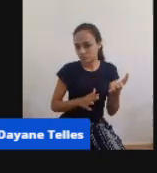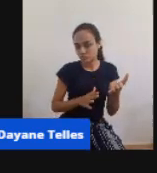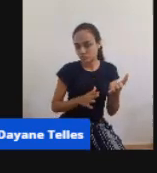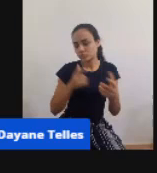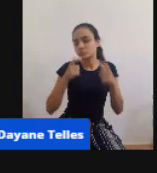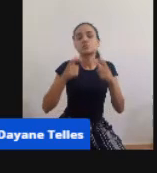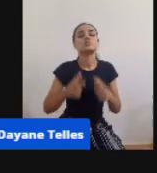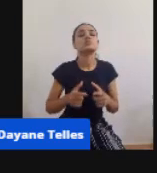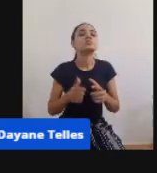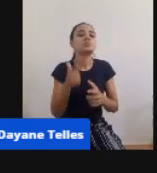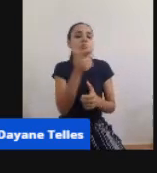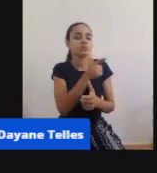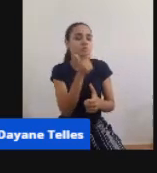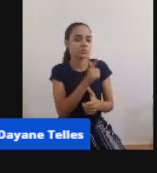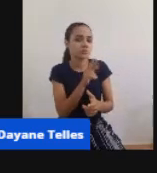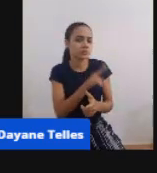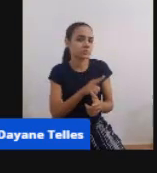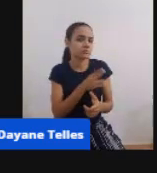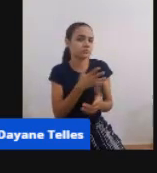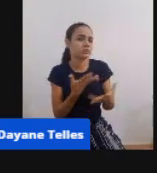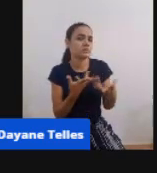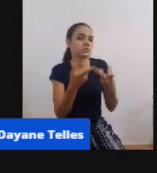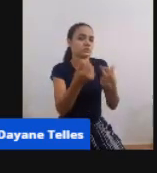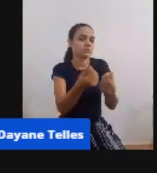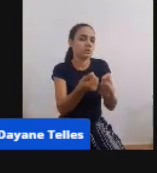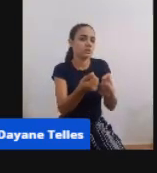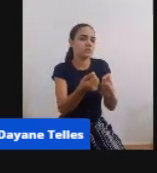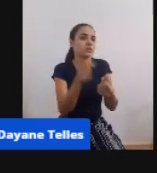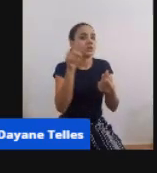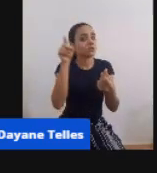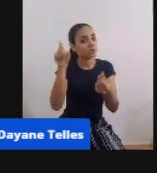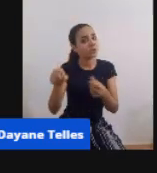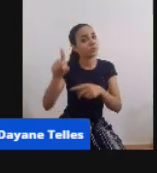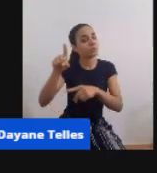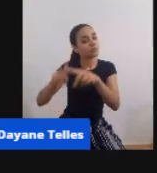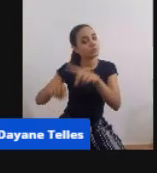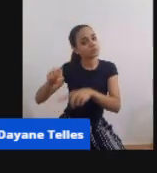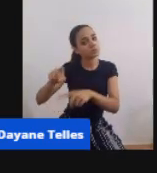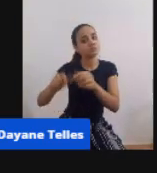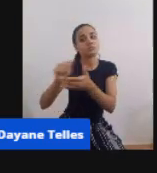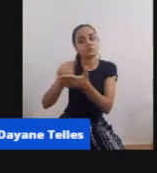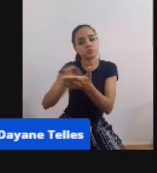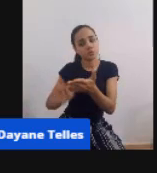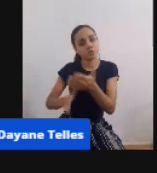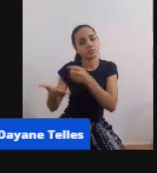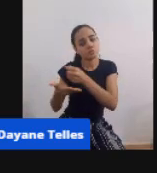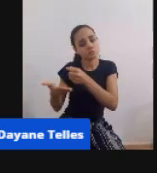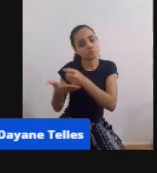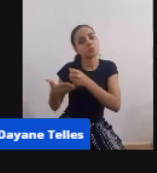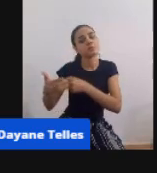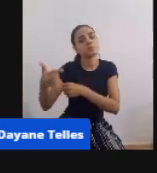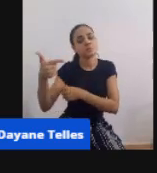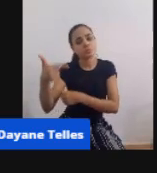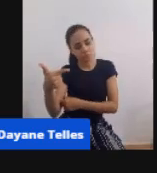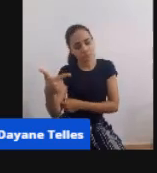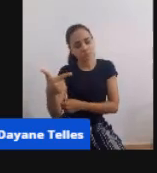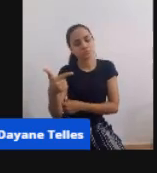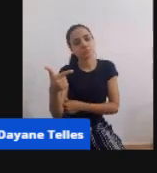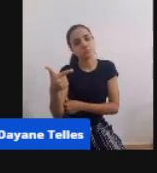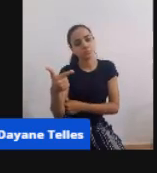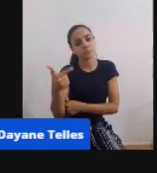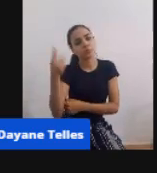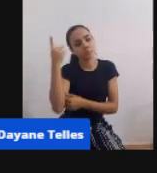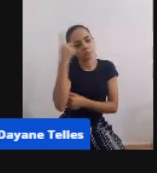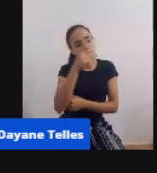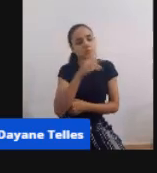habilidade eu posso conseguir lá no material das atividades do caderno base 2, que vai para o professor. E os outros